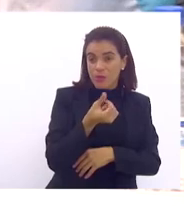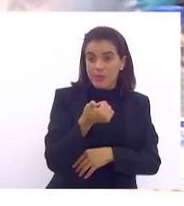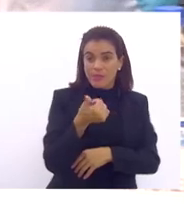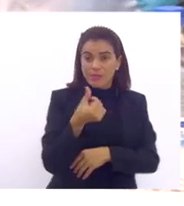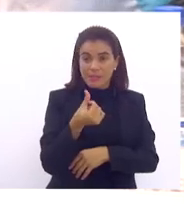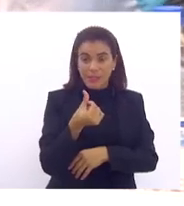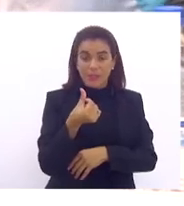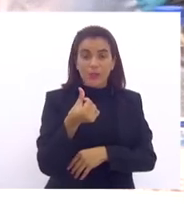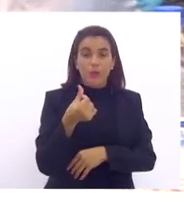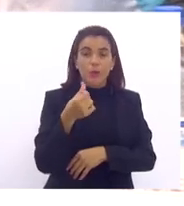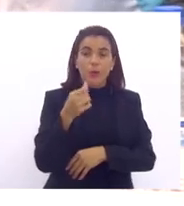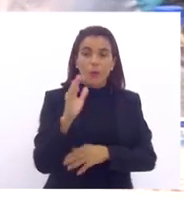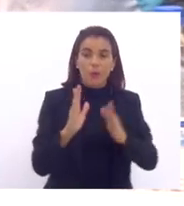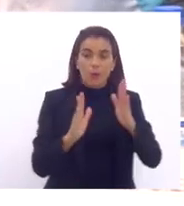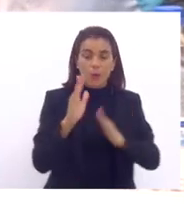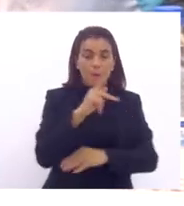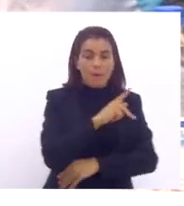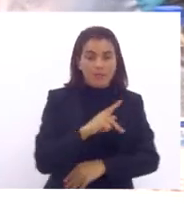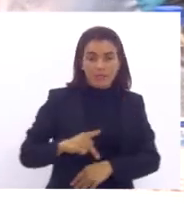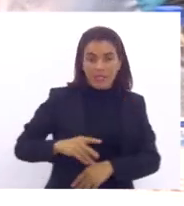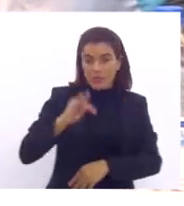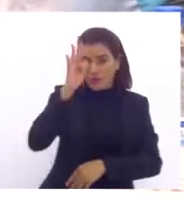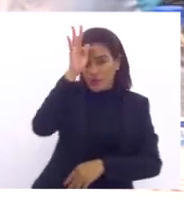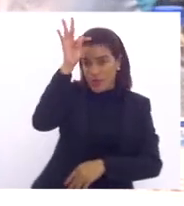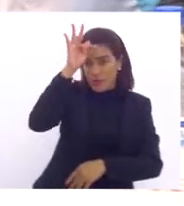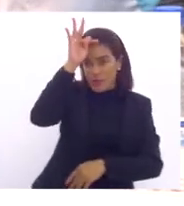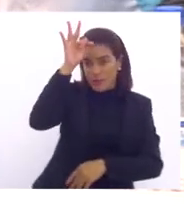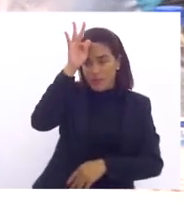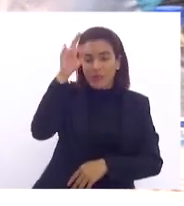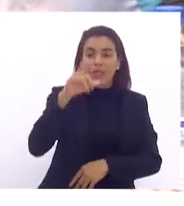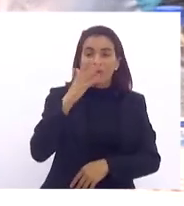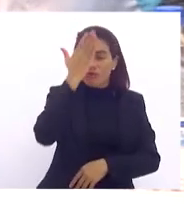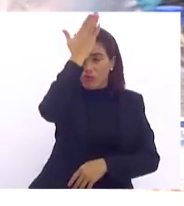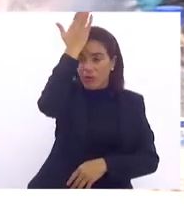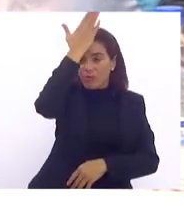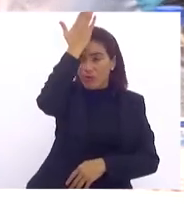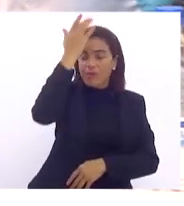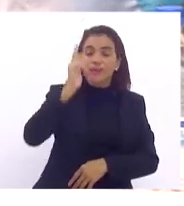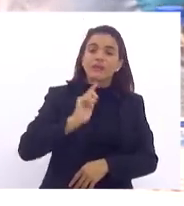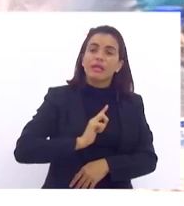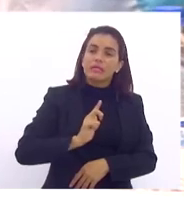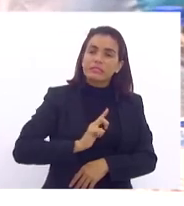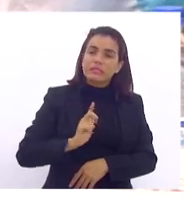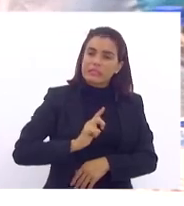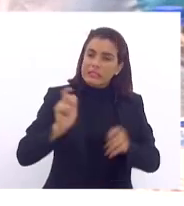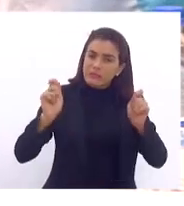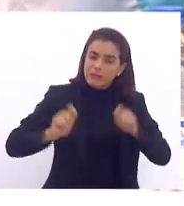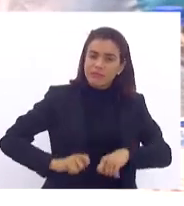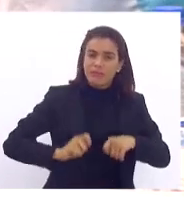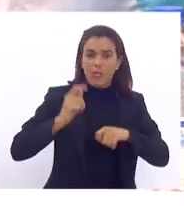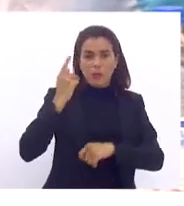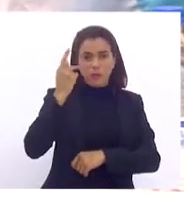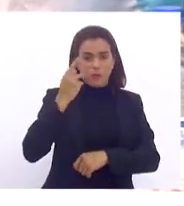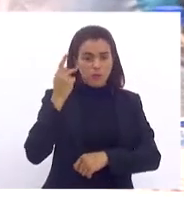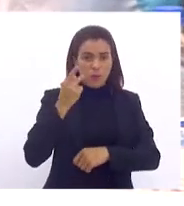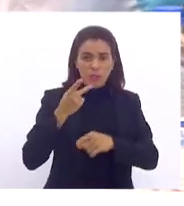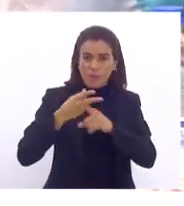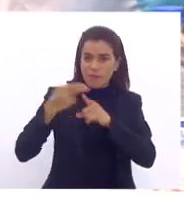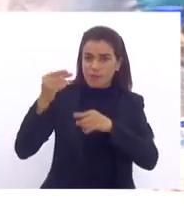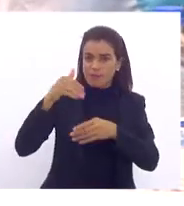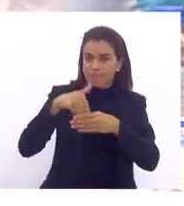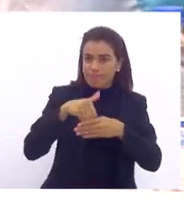do então Presidente Donald trump se haveria possibilidade desses agentes eleitos deles